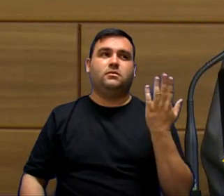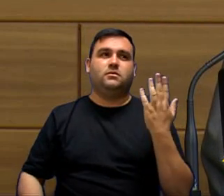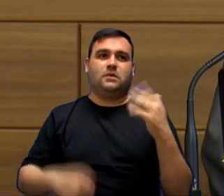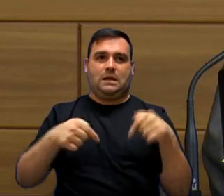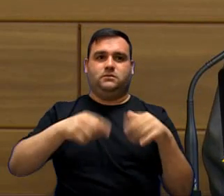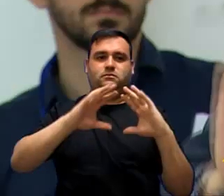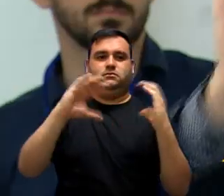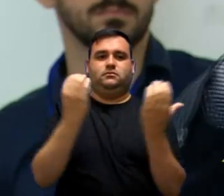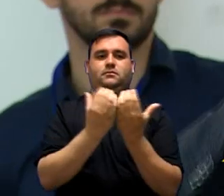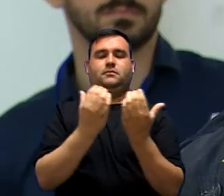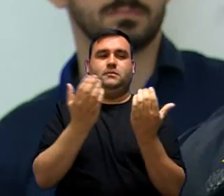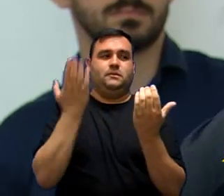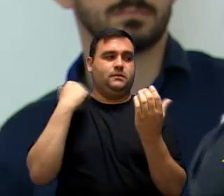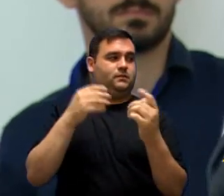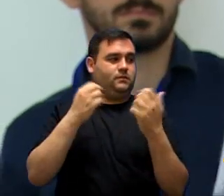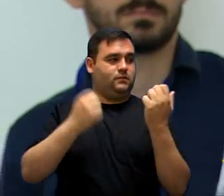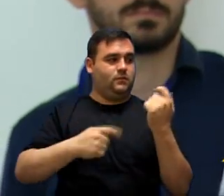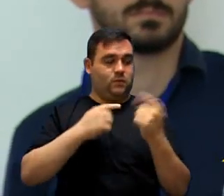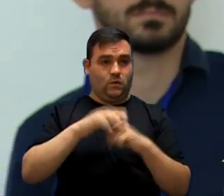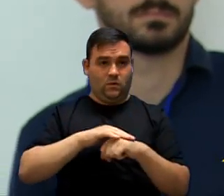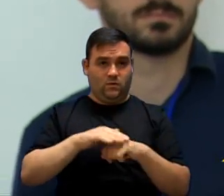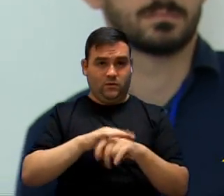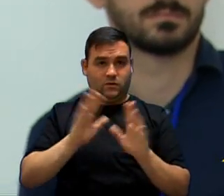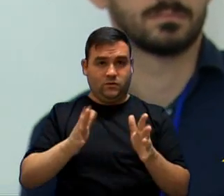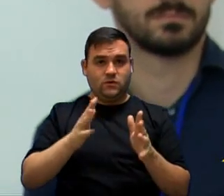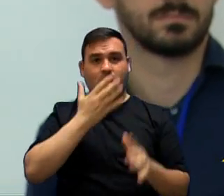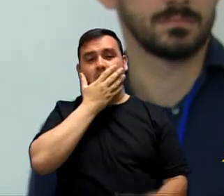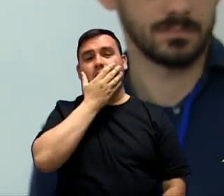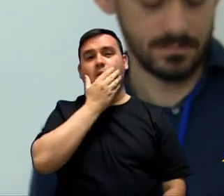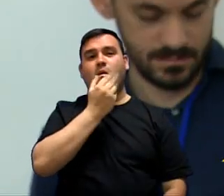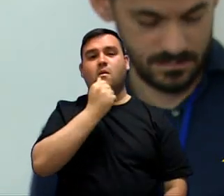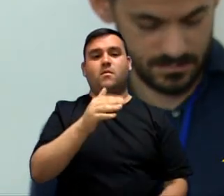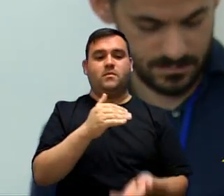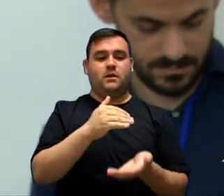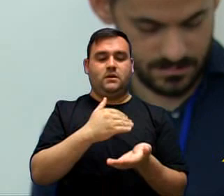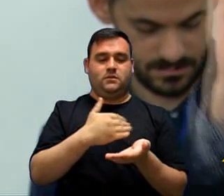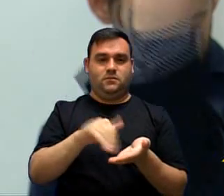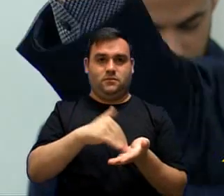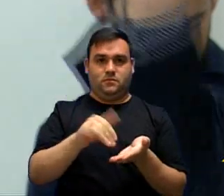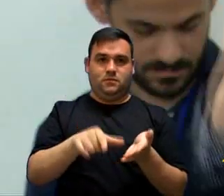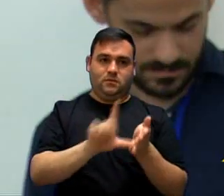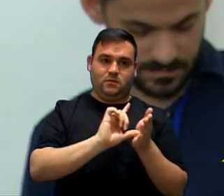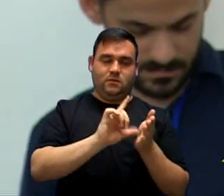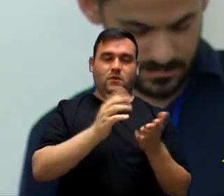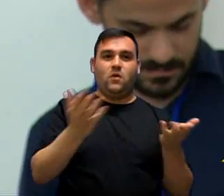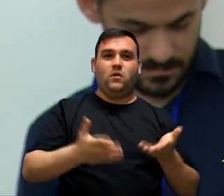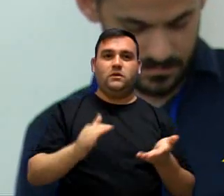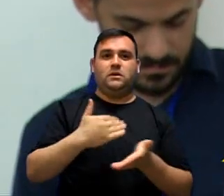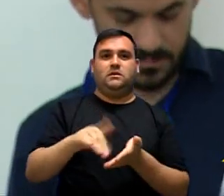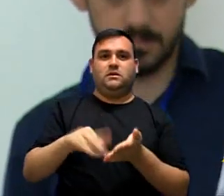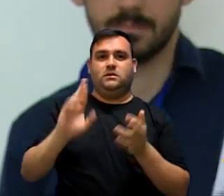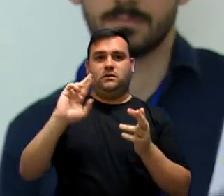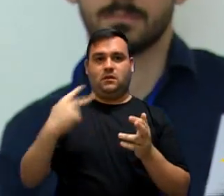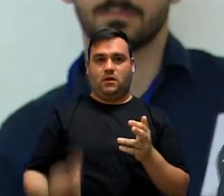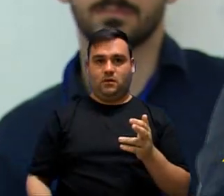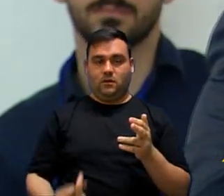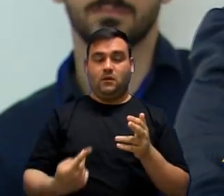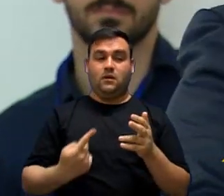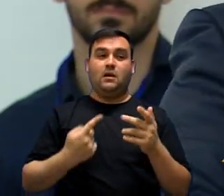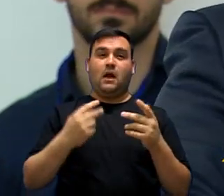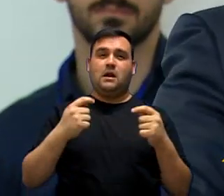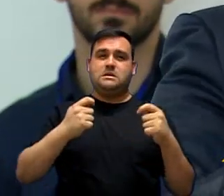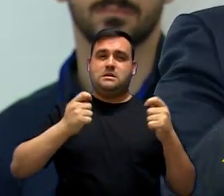Quanto à casa, foi conversado diretamente com o nosso secretário anterior, que hoje é secretário de RH. Há